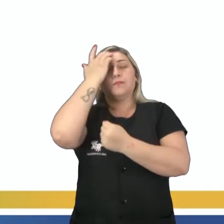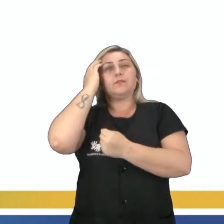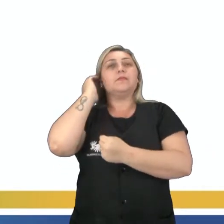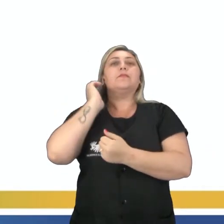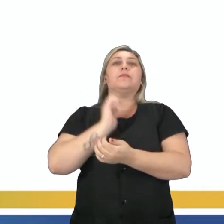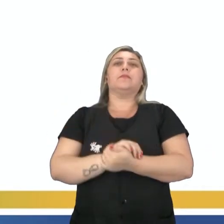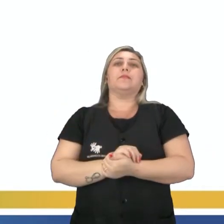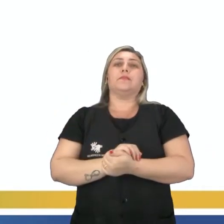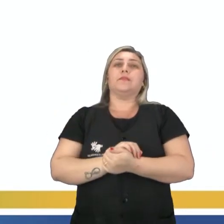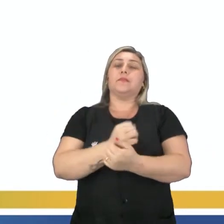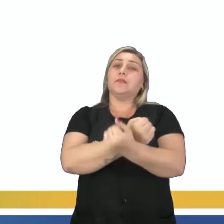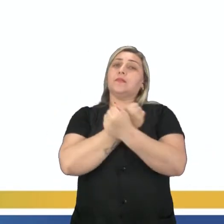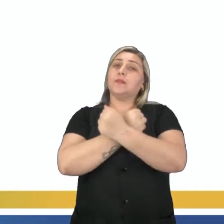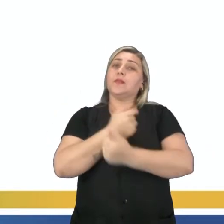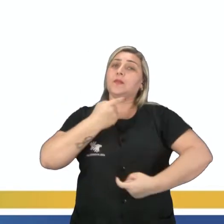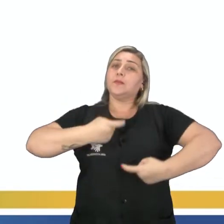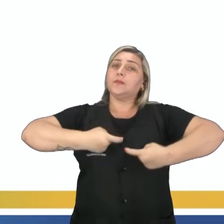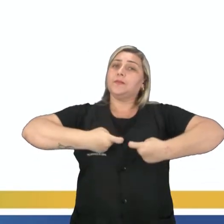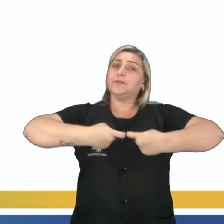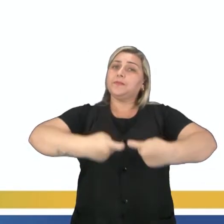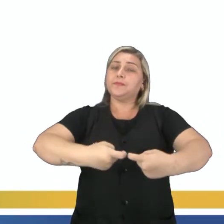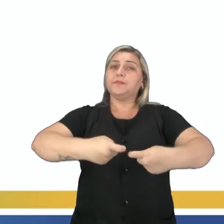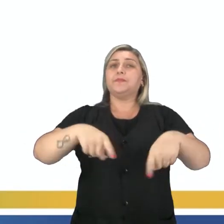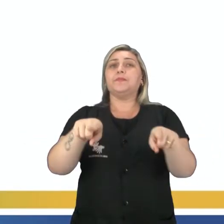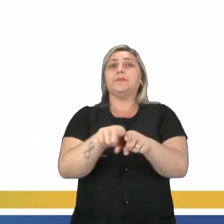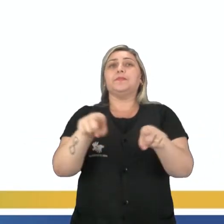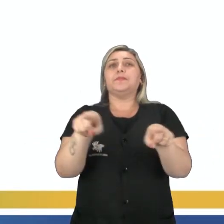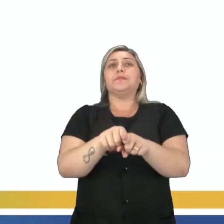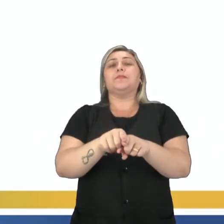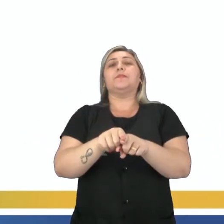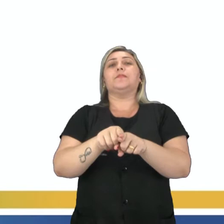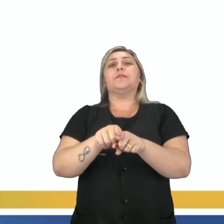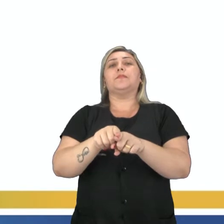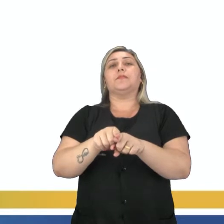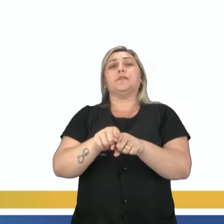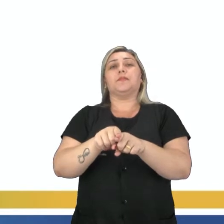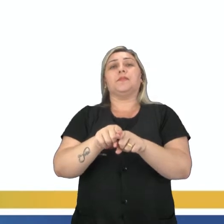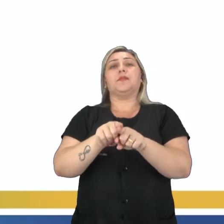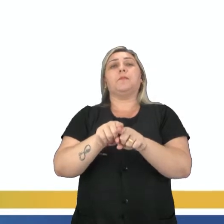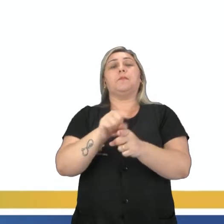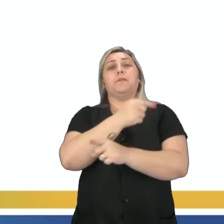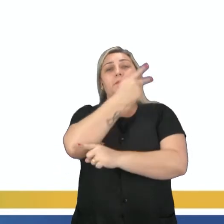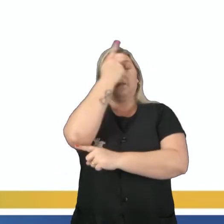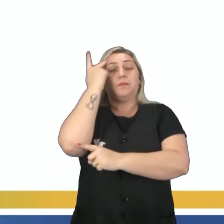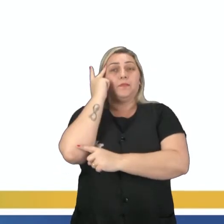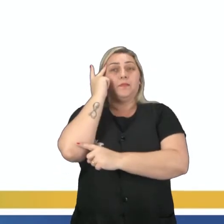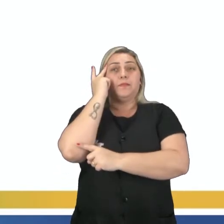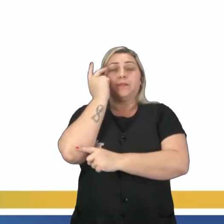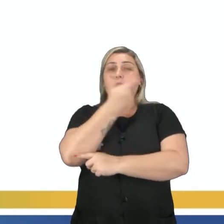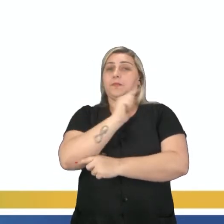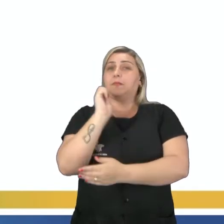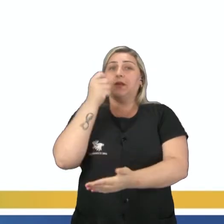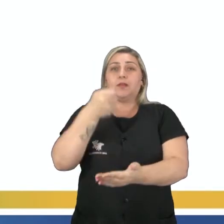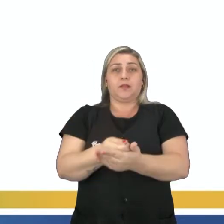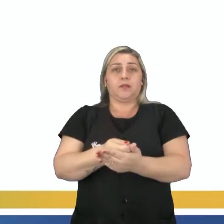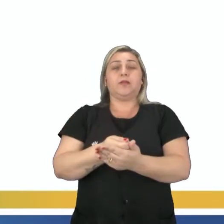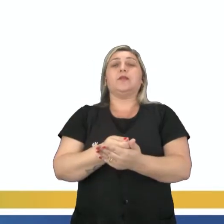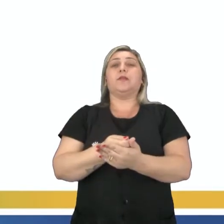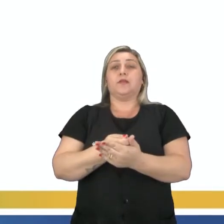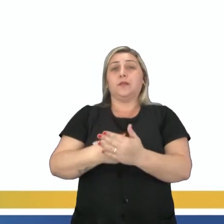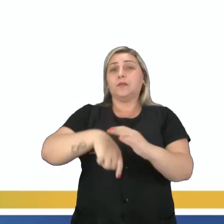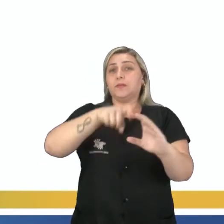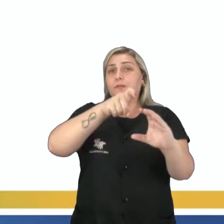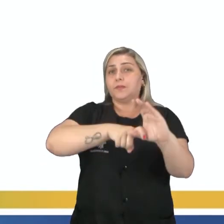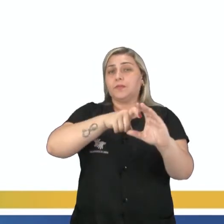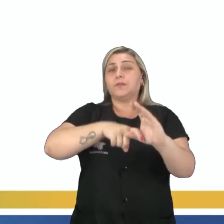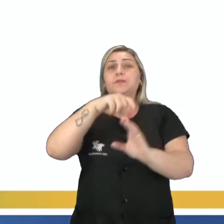Então, eles eram prisioneiros de guerras e seus descendentes, ou pessoas que não pagavam suas dívidas, tá? Ou